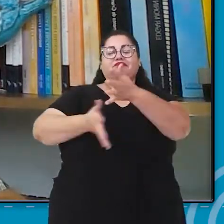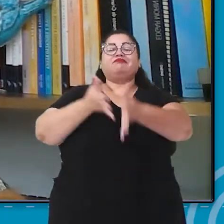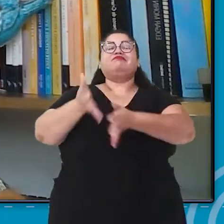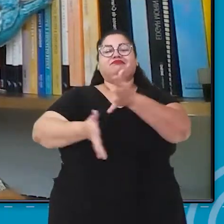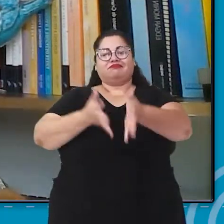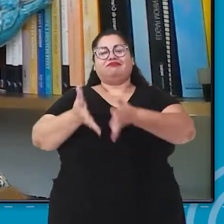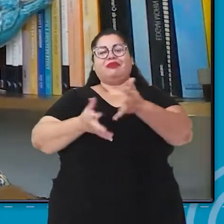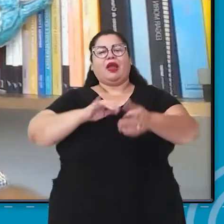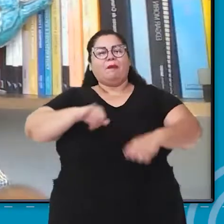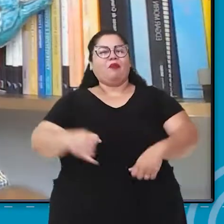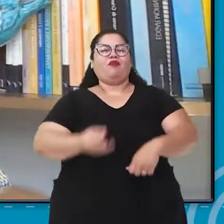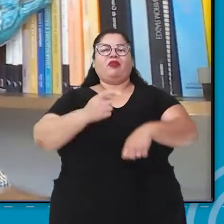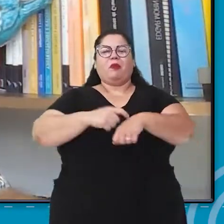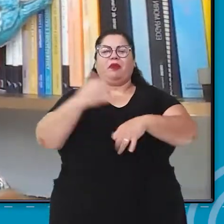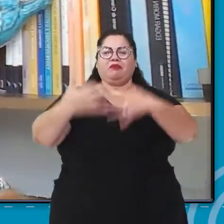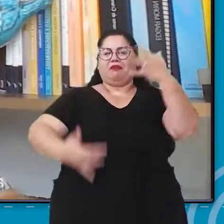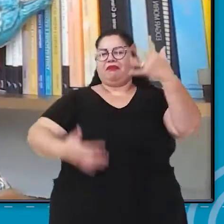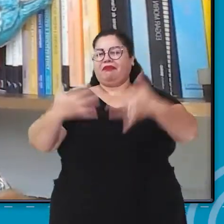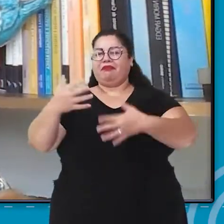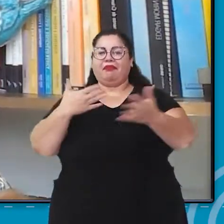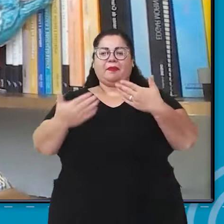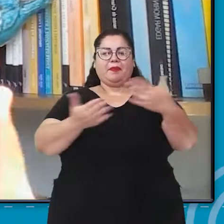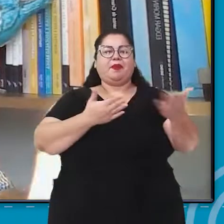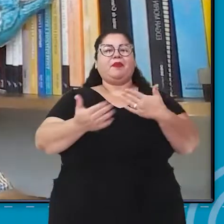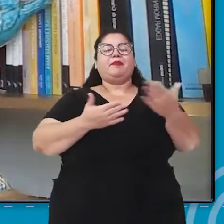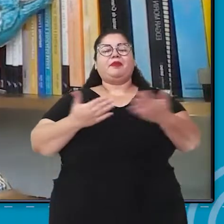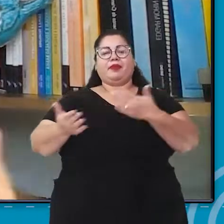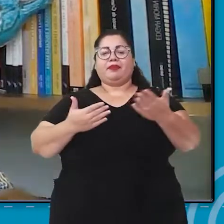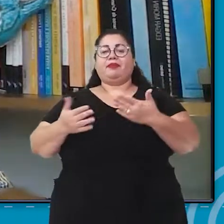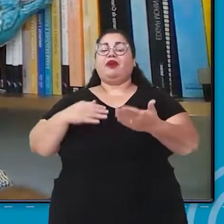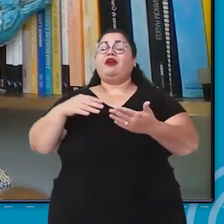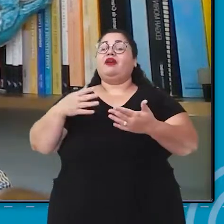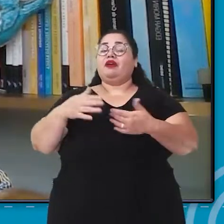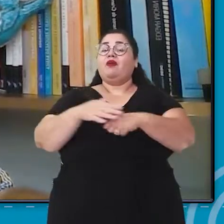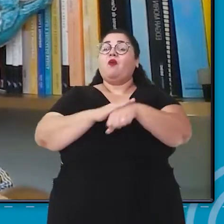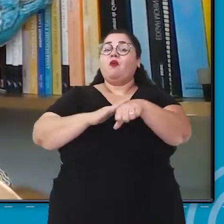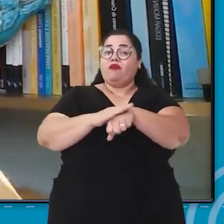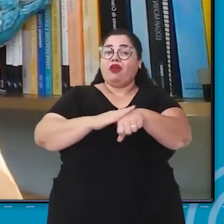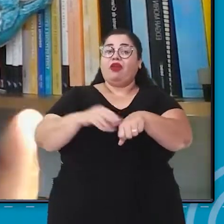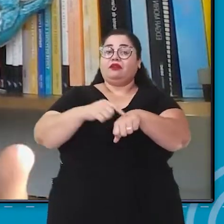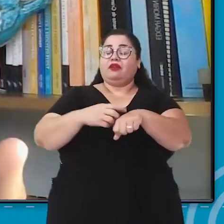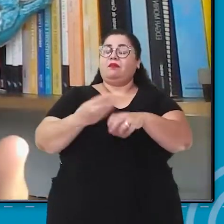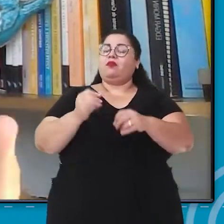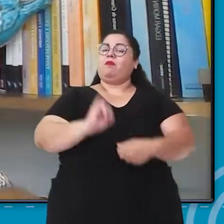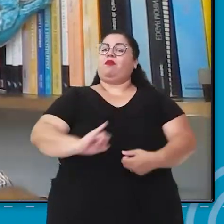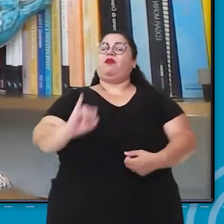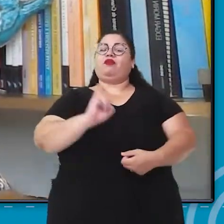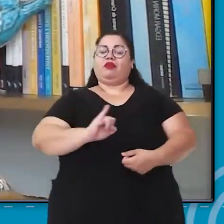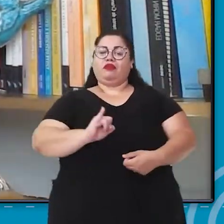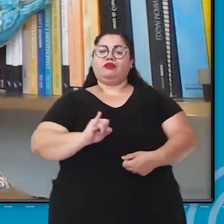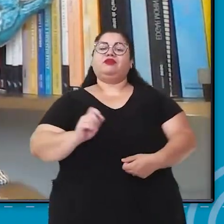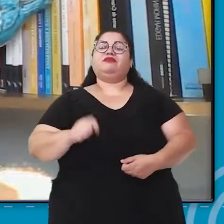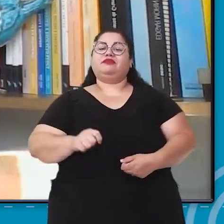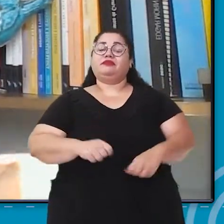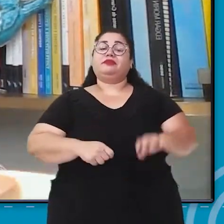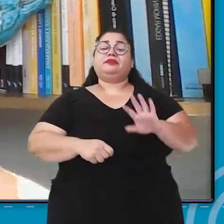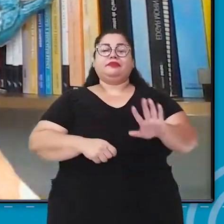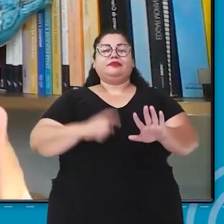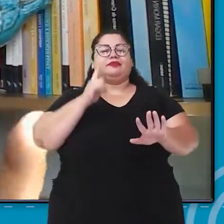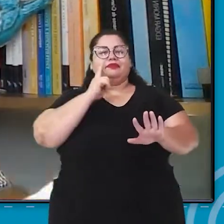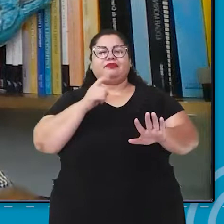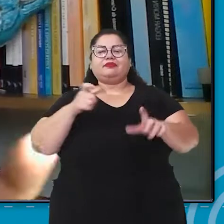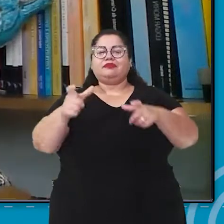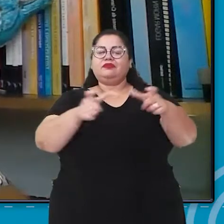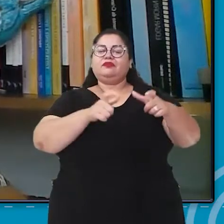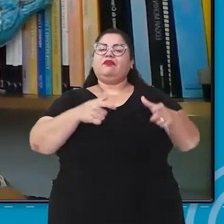que aproveita todos os momentos para conversar. As conversas elas são extremamente importantes, mas quando a